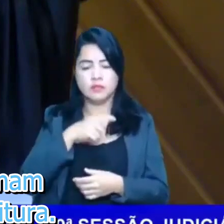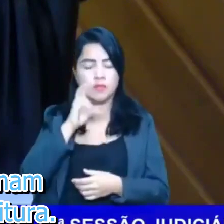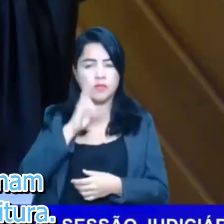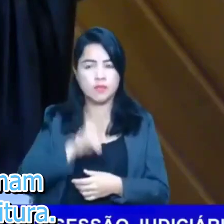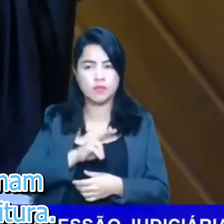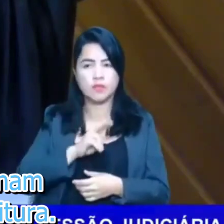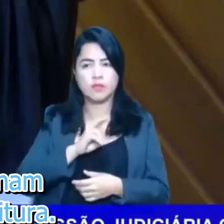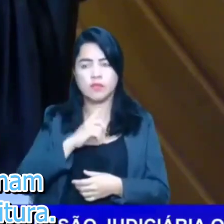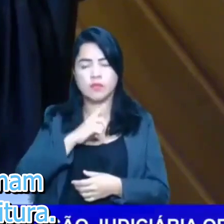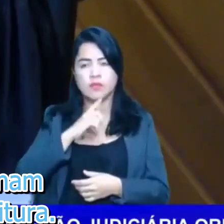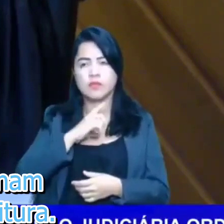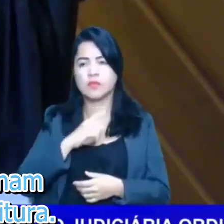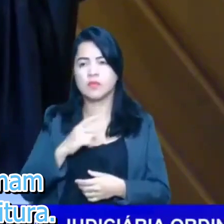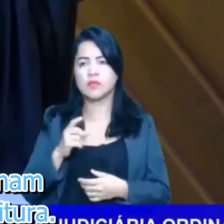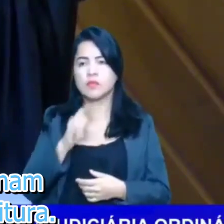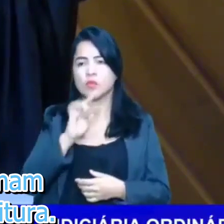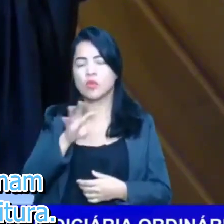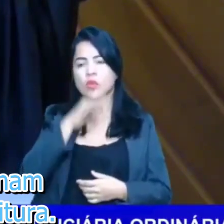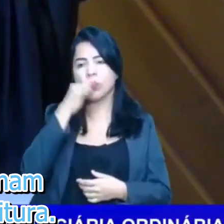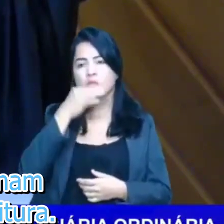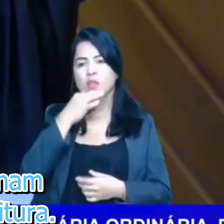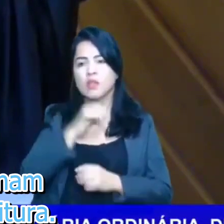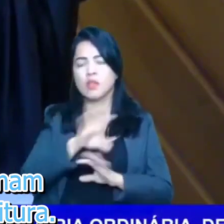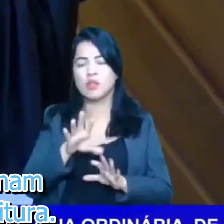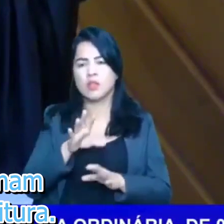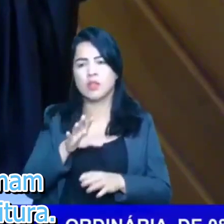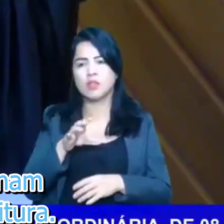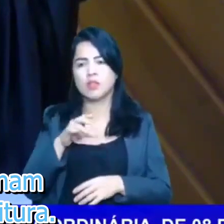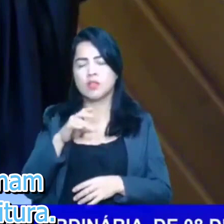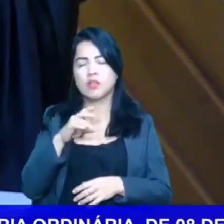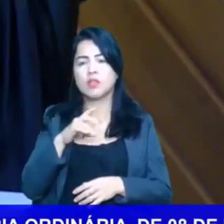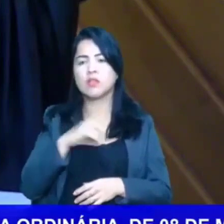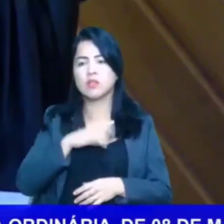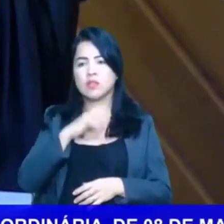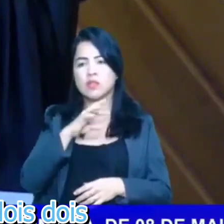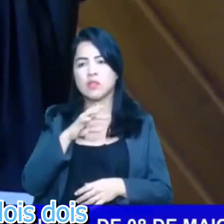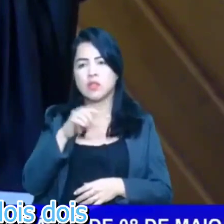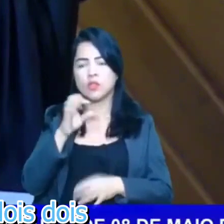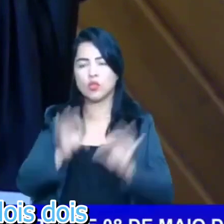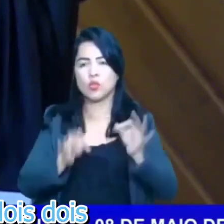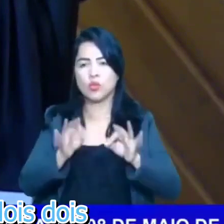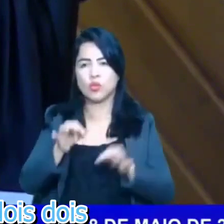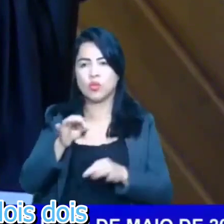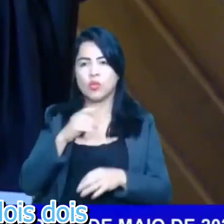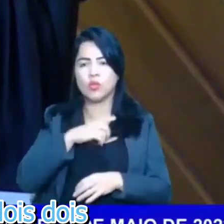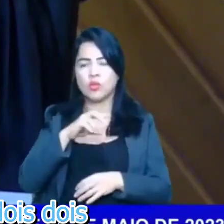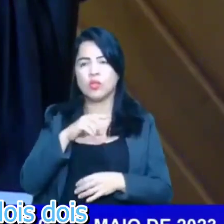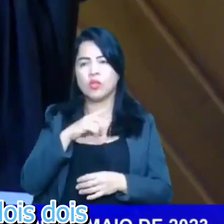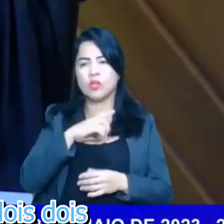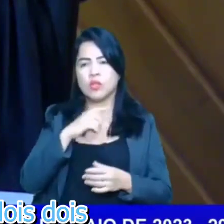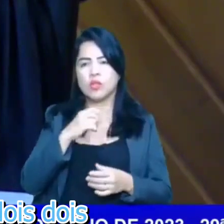voto, e vou somente citá-los e vou poupá-los da leitura, o TRE Amapá no recurso